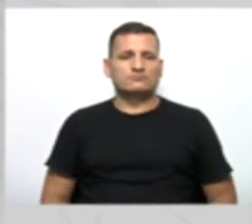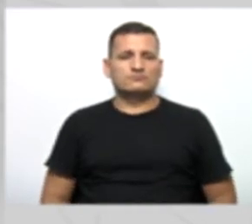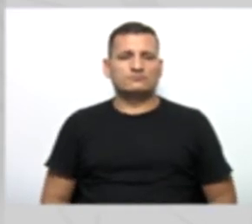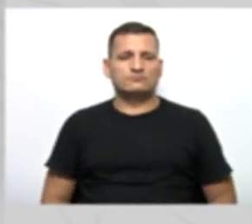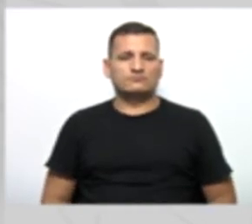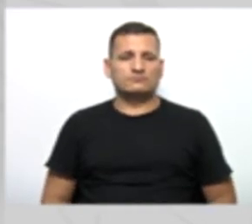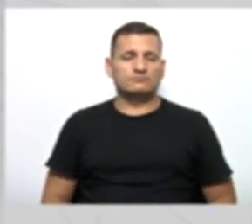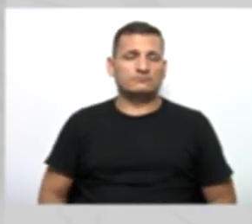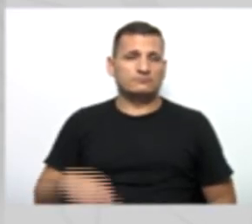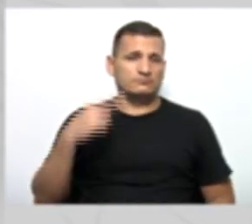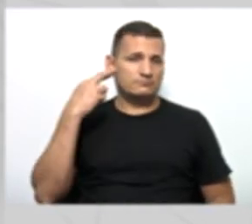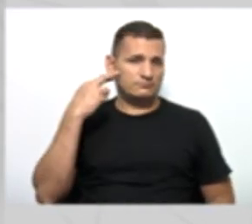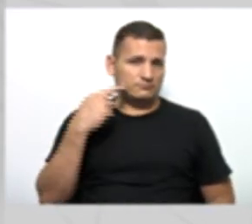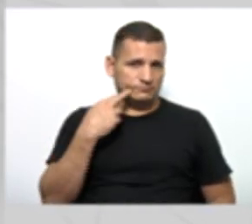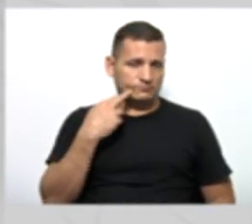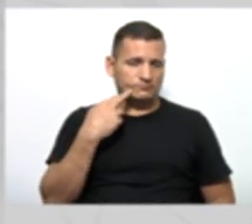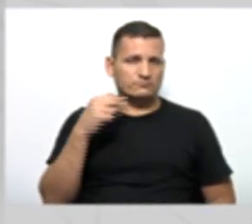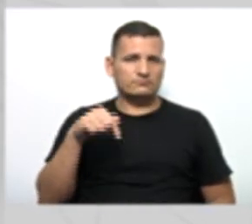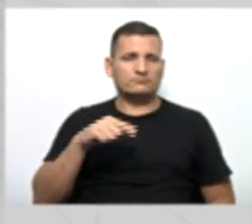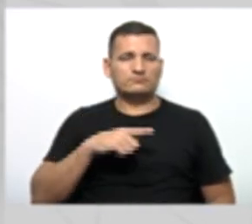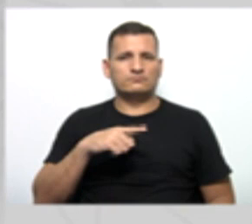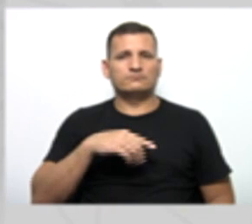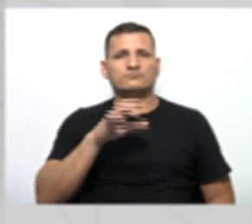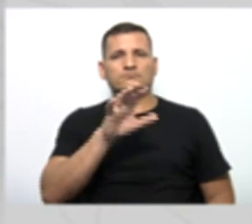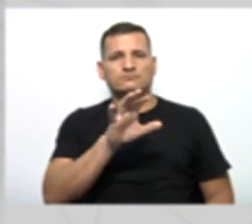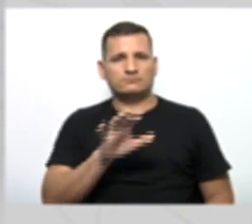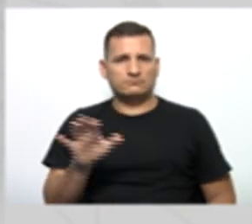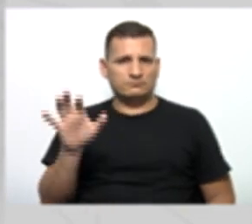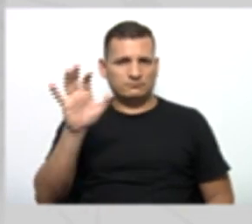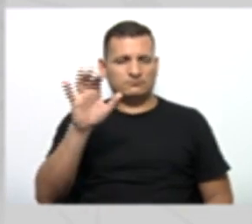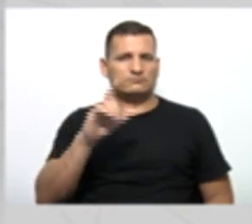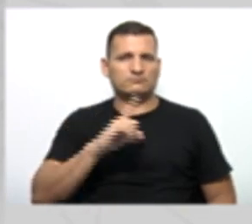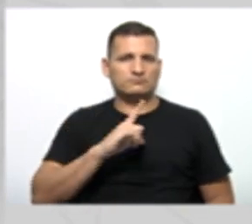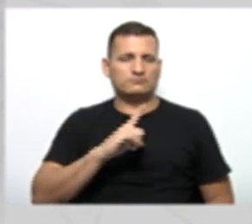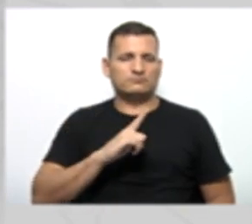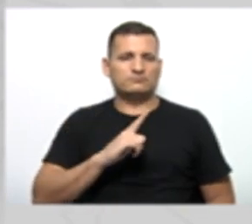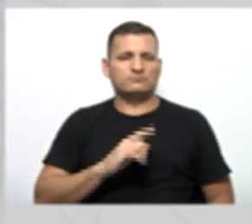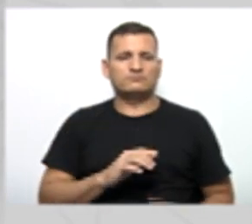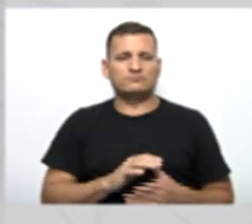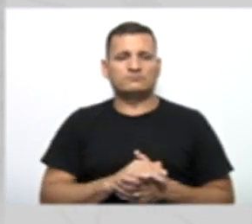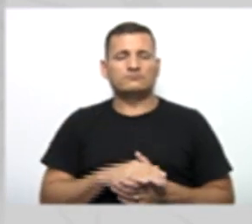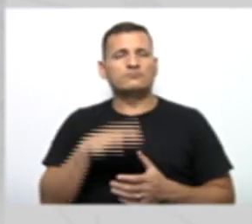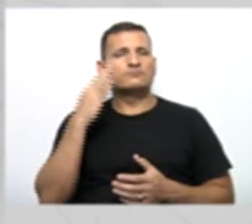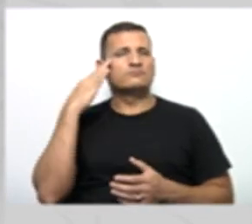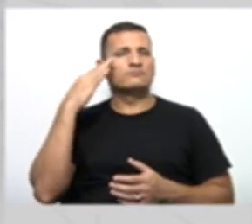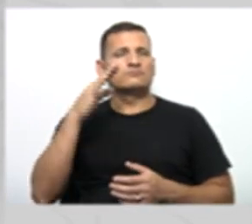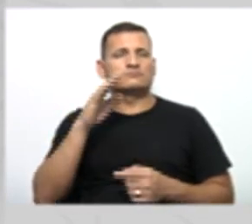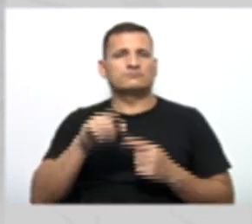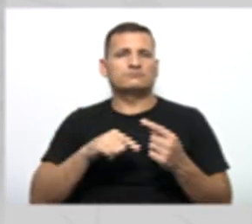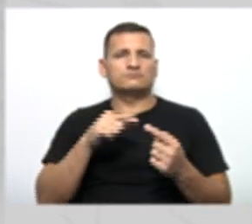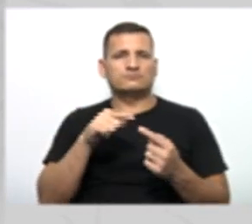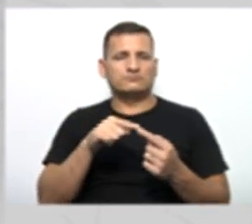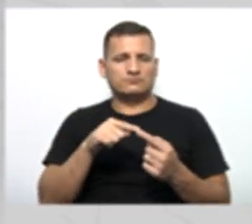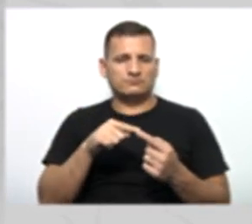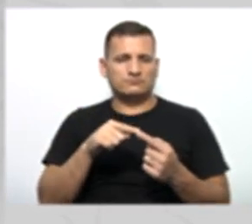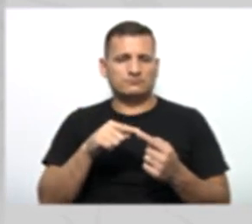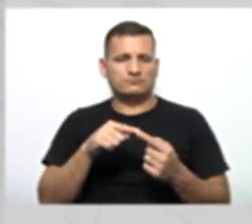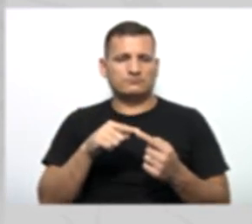E em Rondônia, nós também temos nosso zoneamento ambiental. O principal objetivo desse